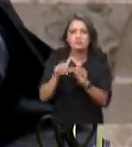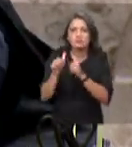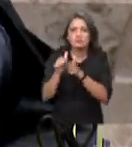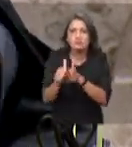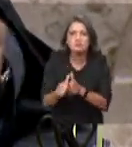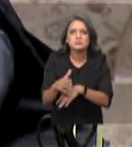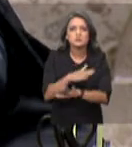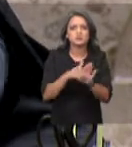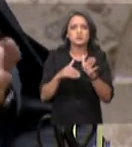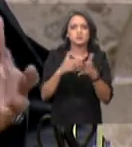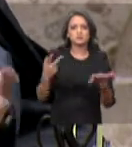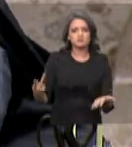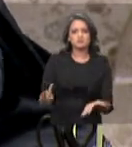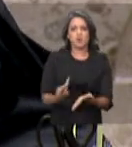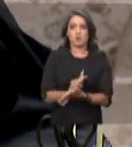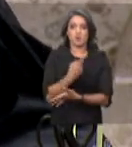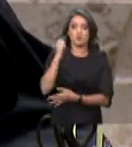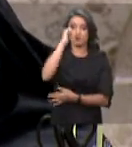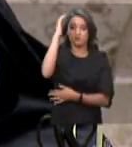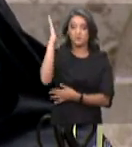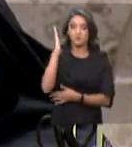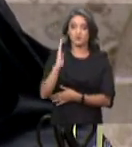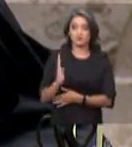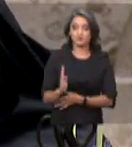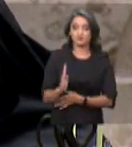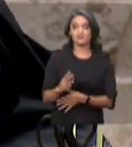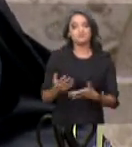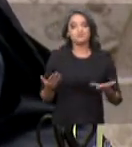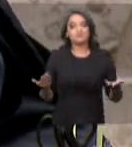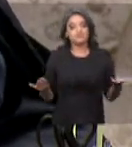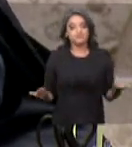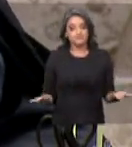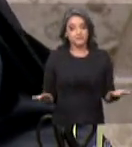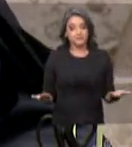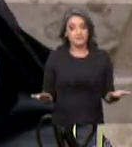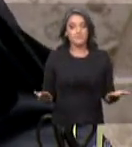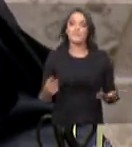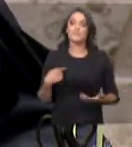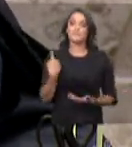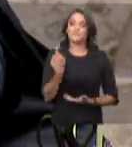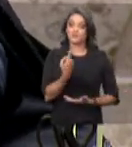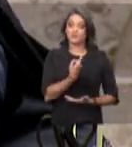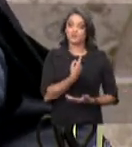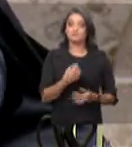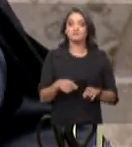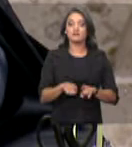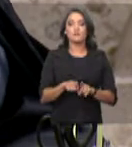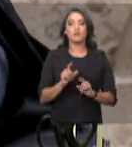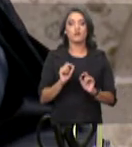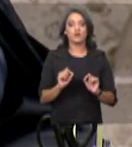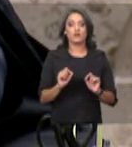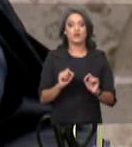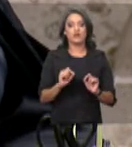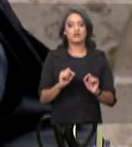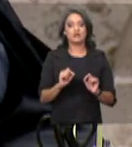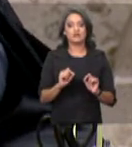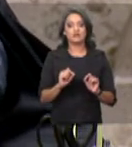atos e fatos em todo o Brasil se quiser do nosso sempre presente é